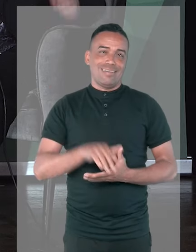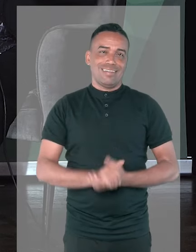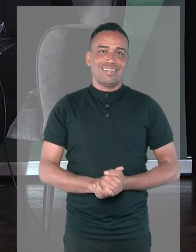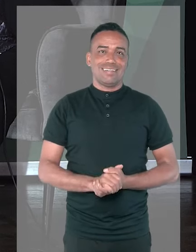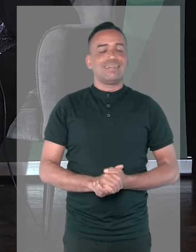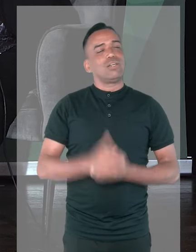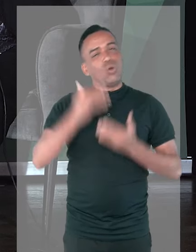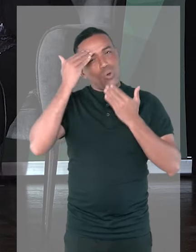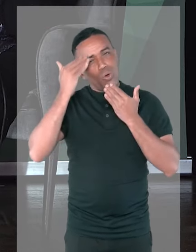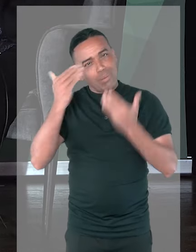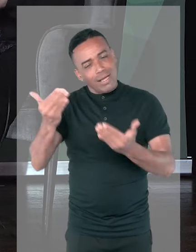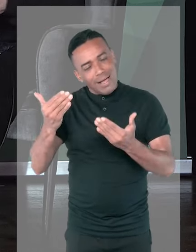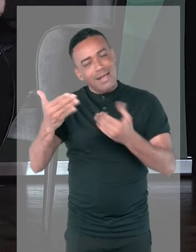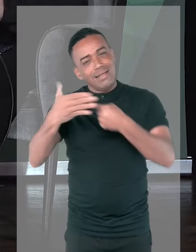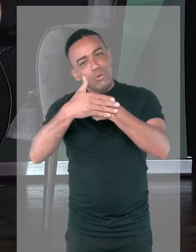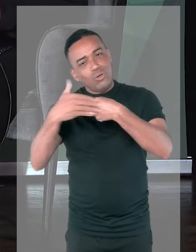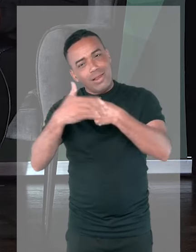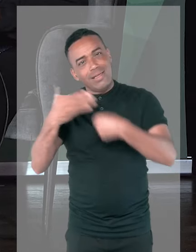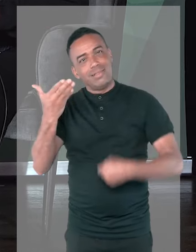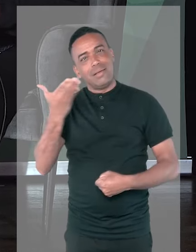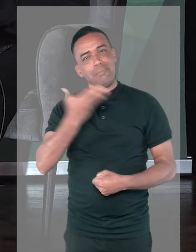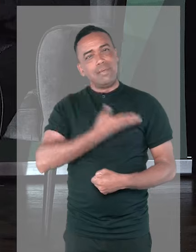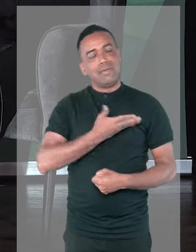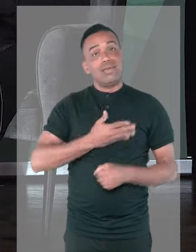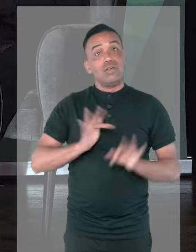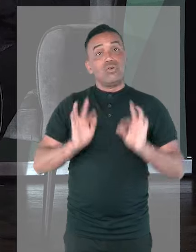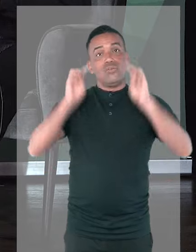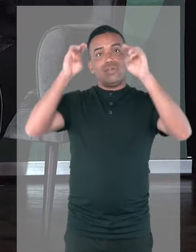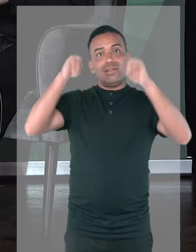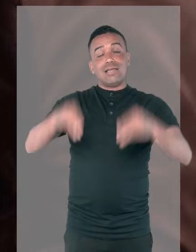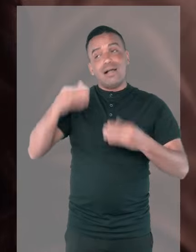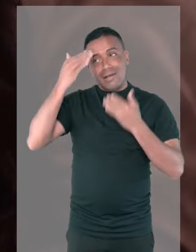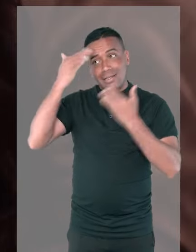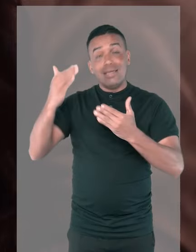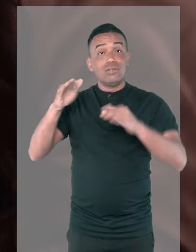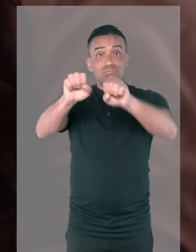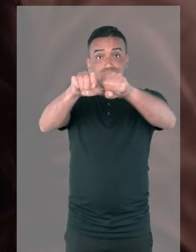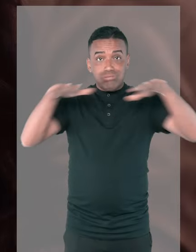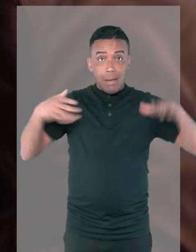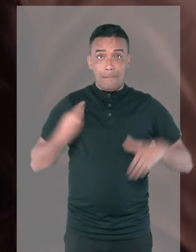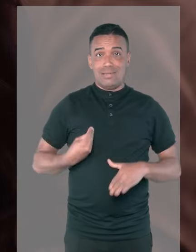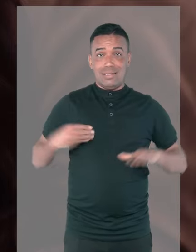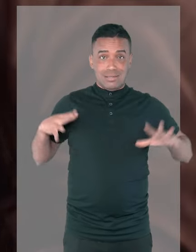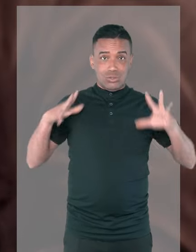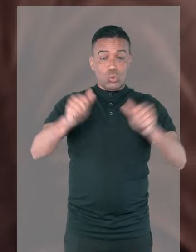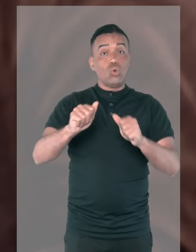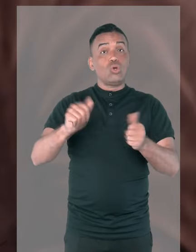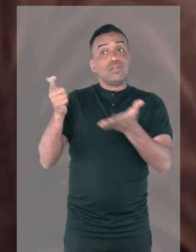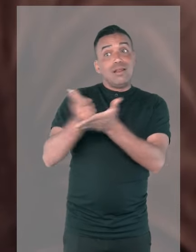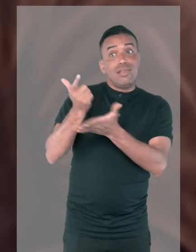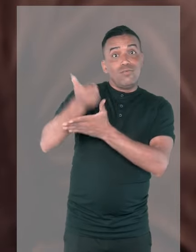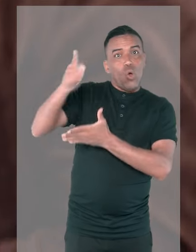Então, muito obrigado, meu querido amigo. Palavra sua para encerrar. Agradeço a presença de todos. E até o próximo